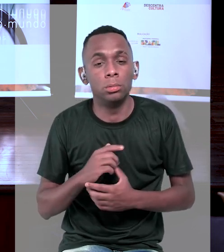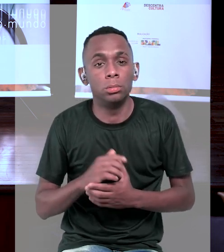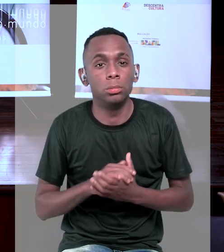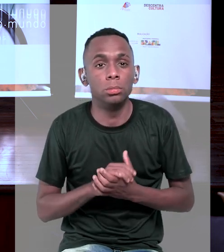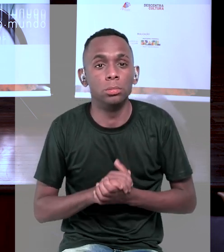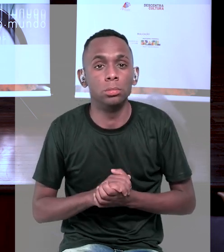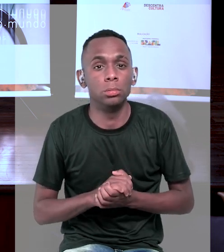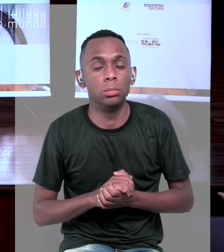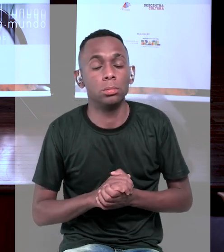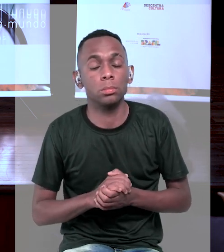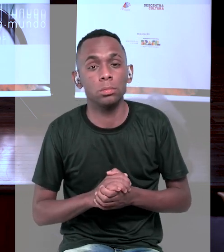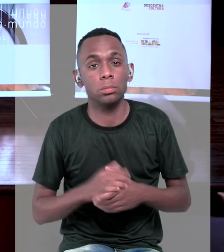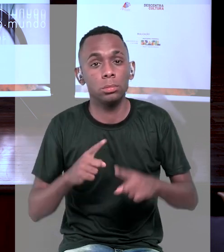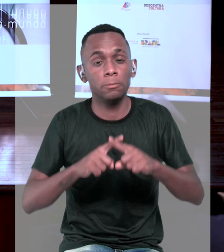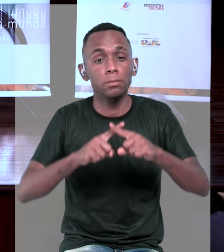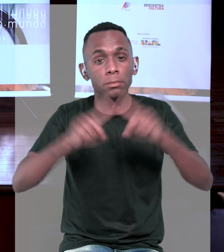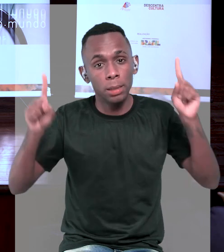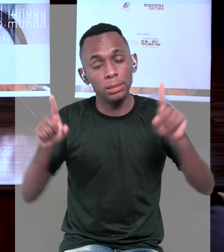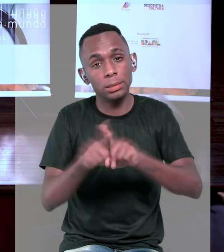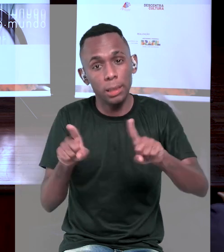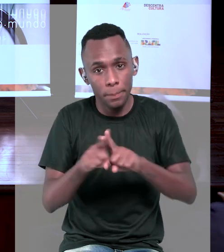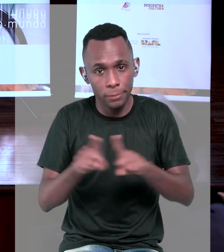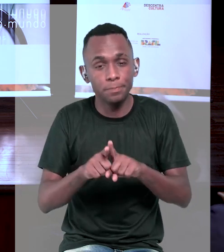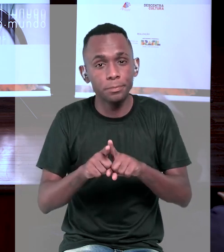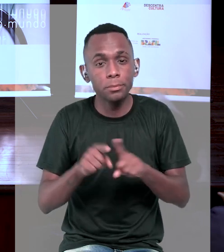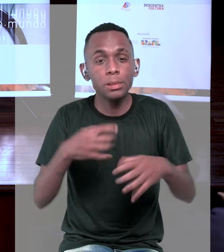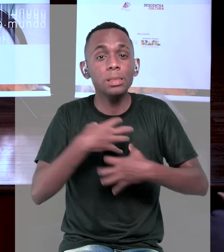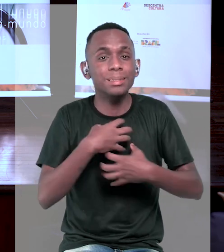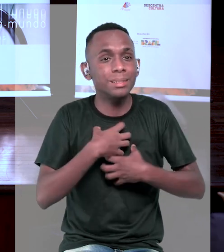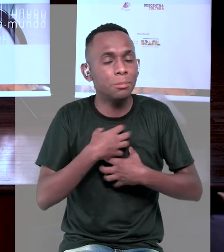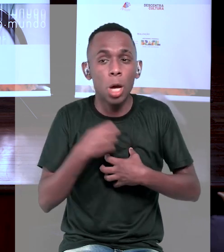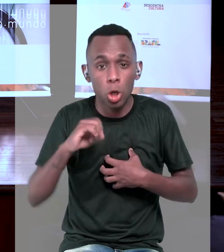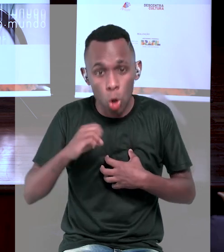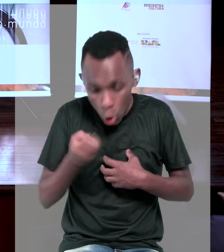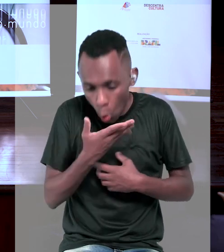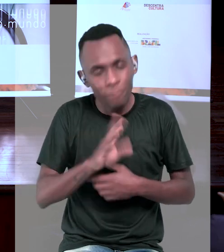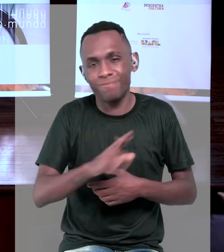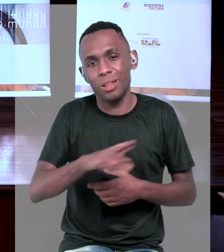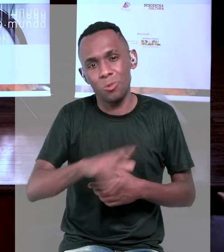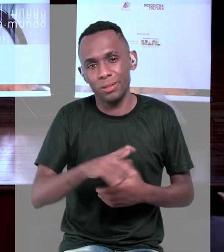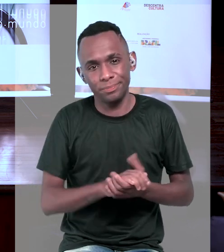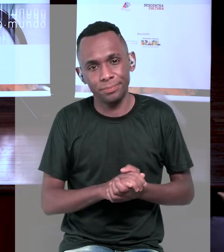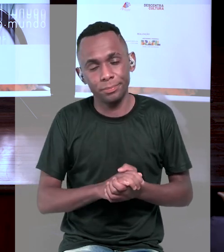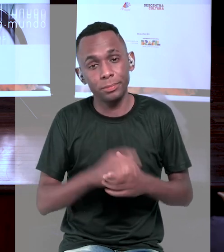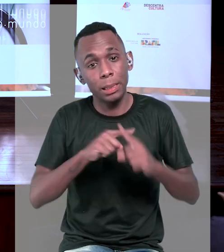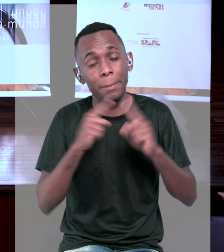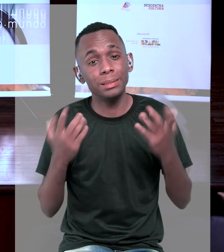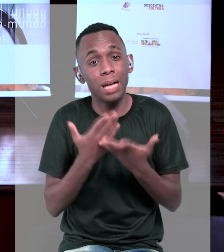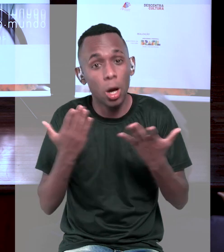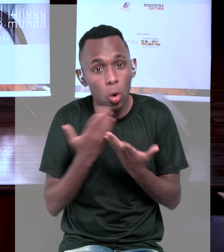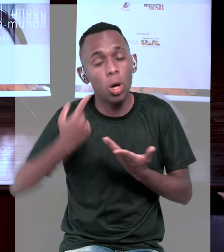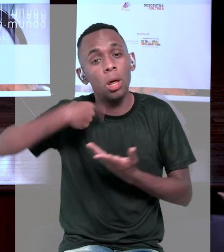Mas, ou seja, esse sentimento não é novo, sabe? Mas agora nós estamos